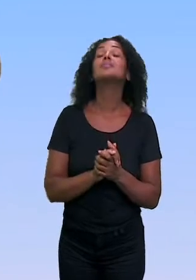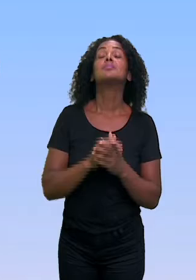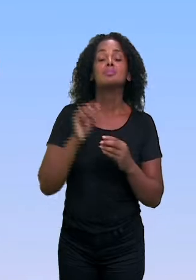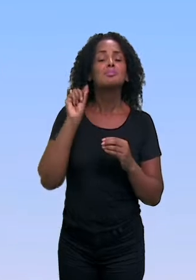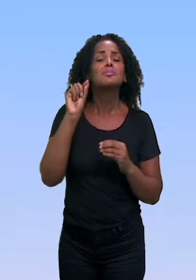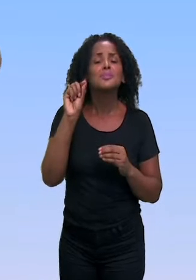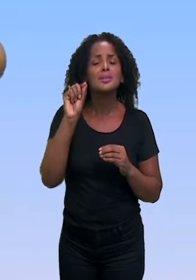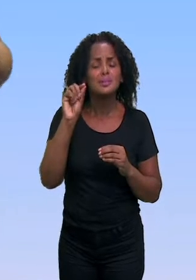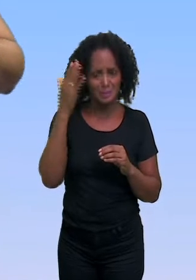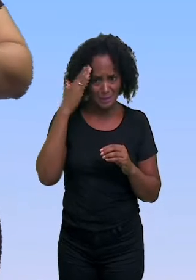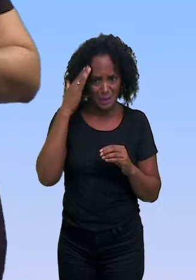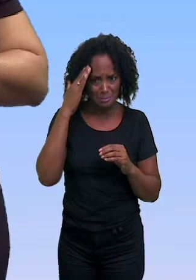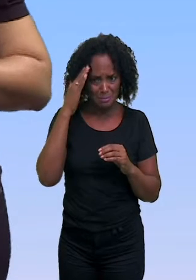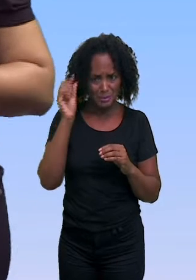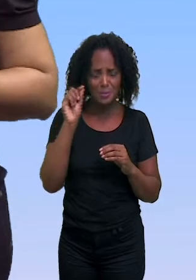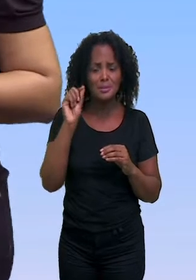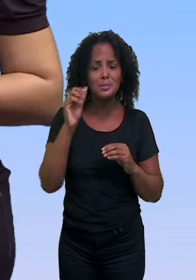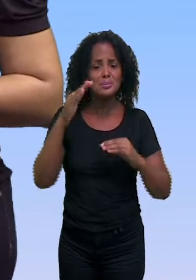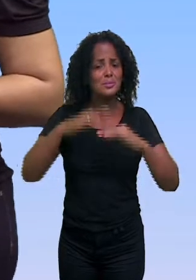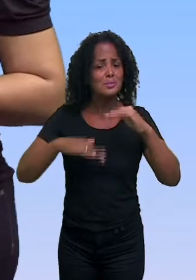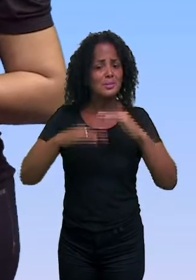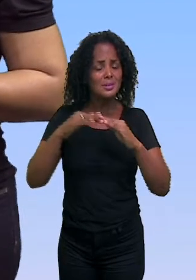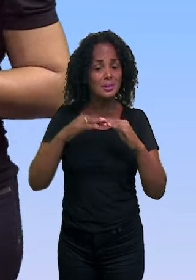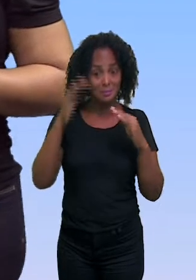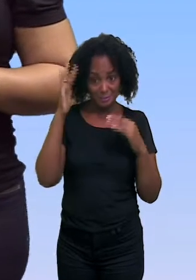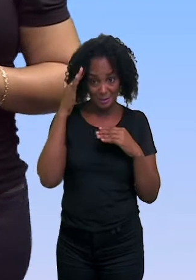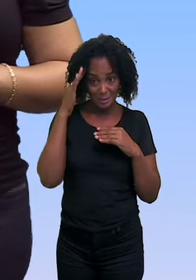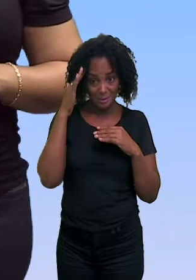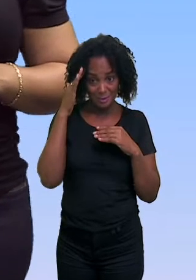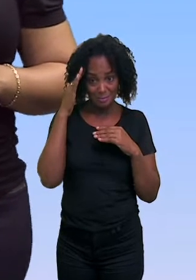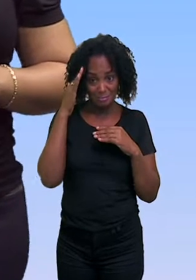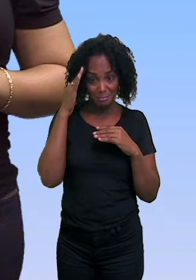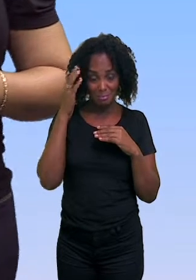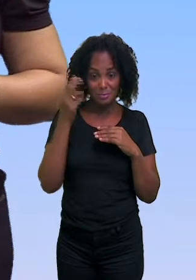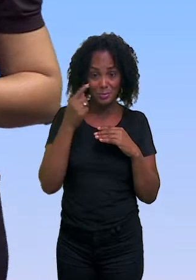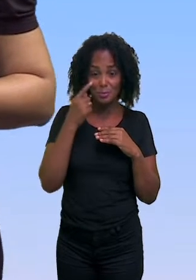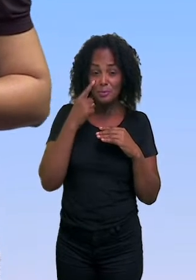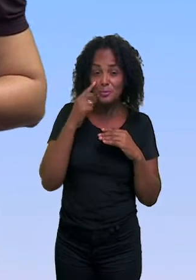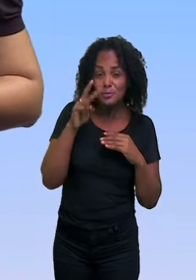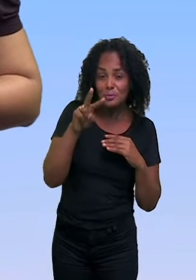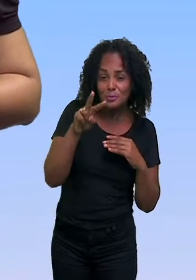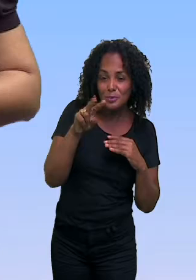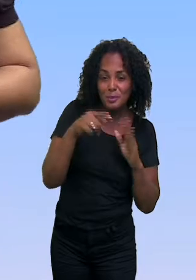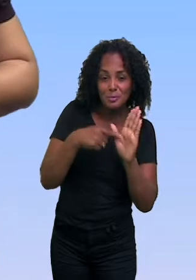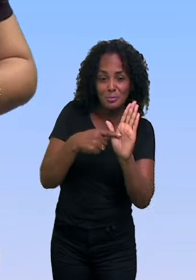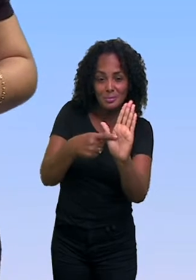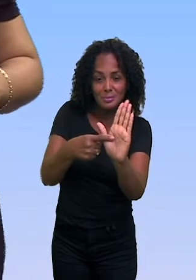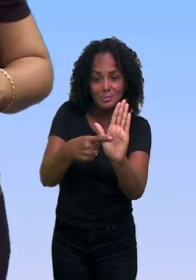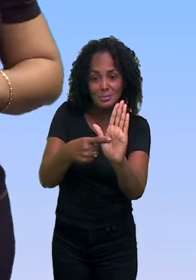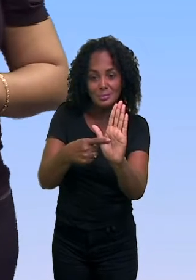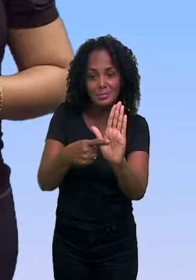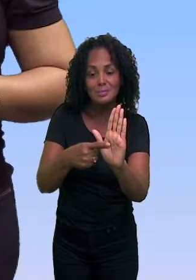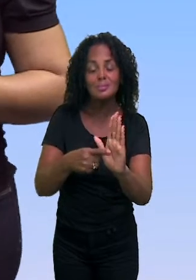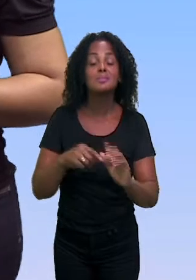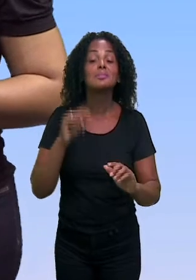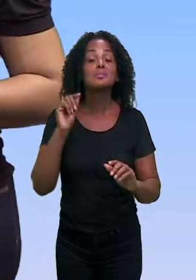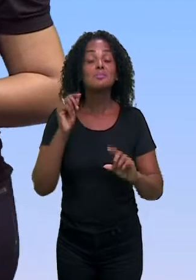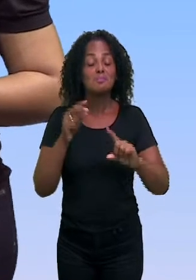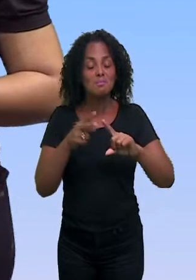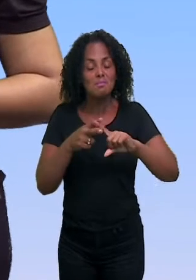profissão é essa Vocês conseguem reconhecer pela imagem e a o mecânico né então